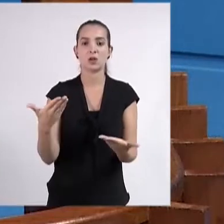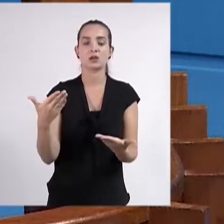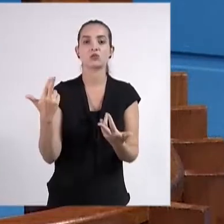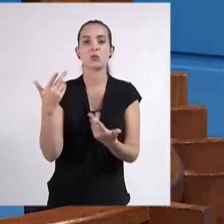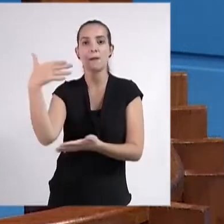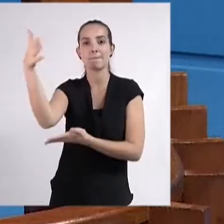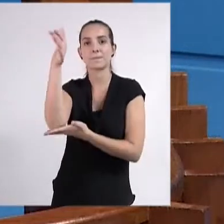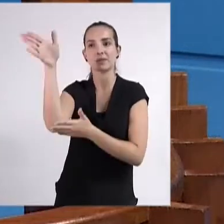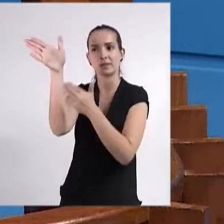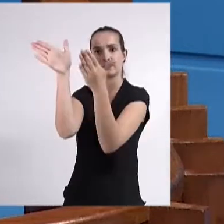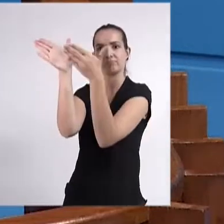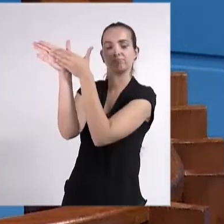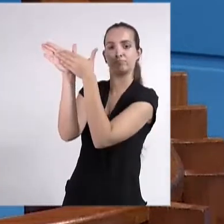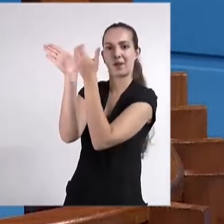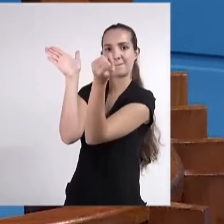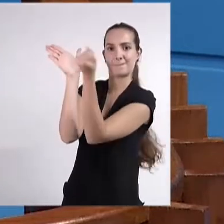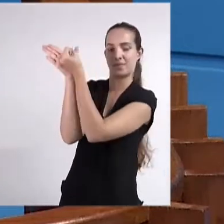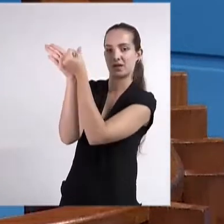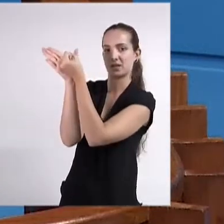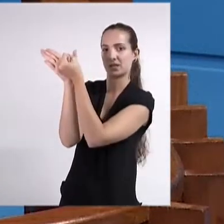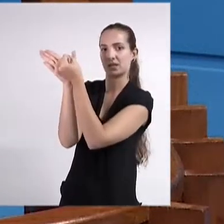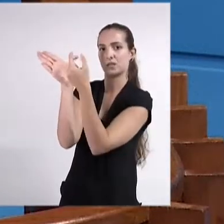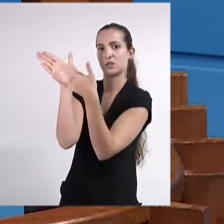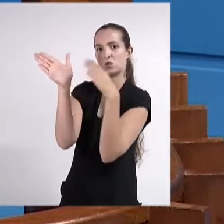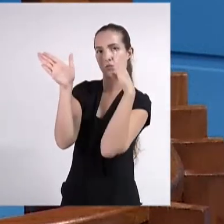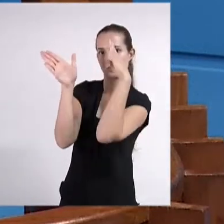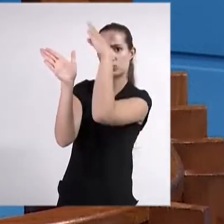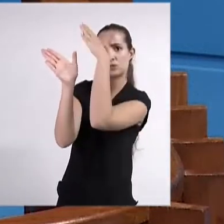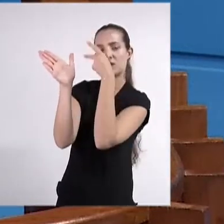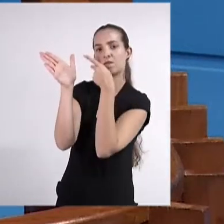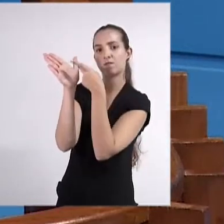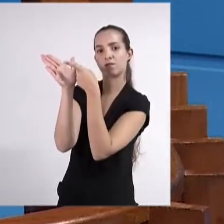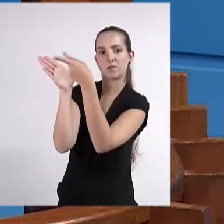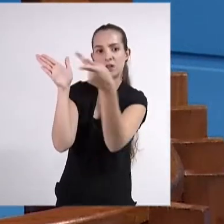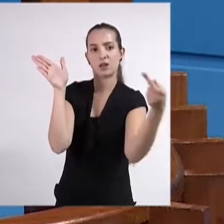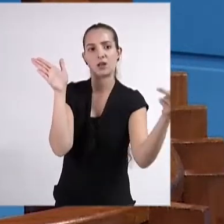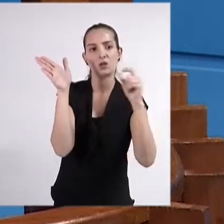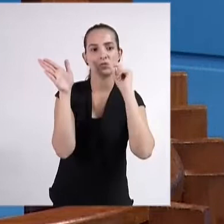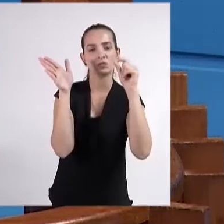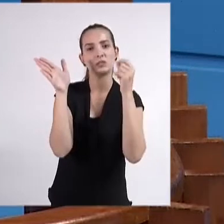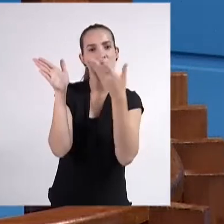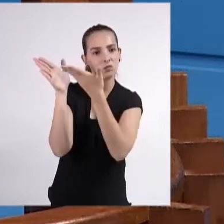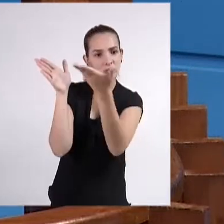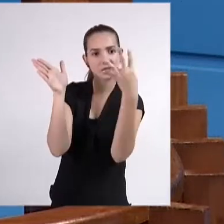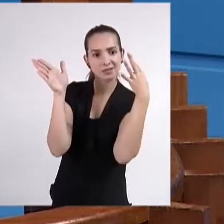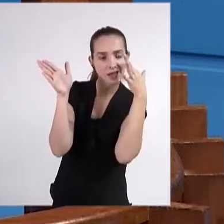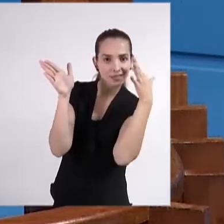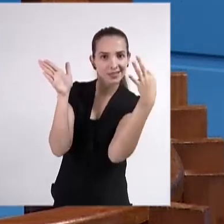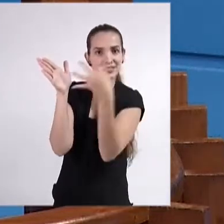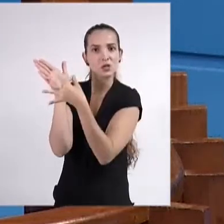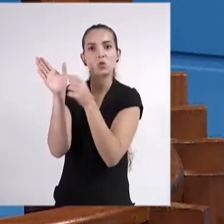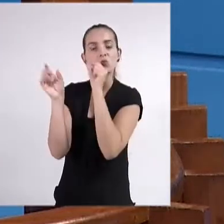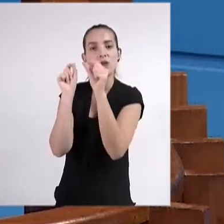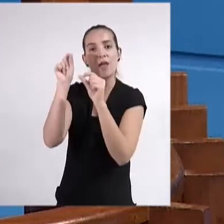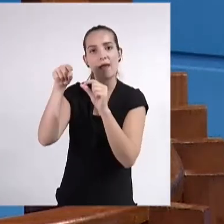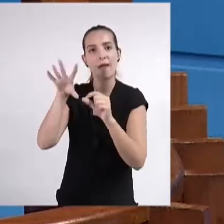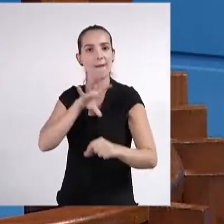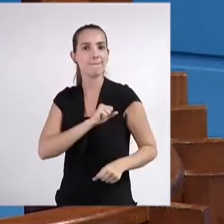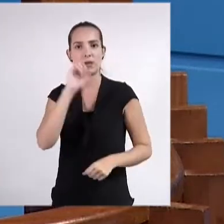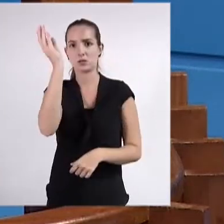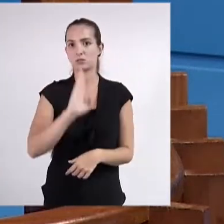governo do presidente Jair Bolsonaro para alertar, advertir, pedir uma atenção especial, que é o